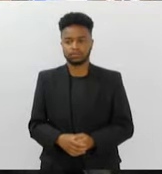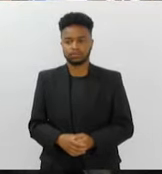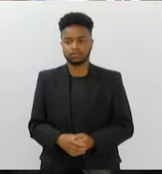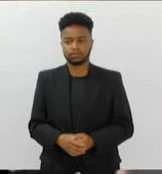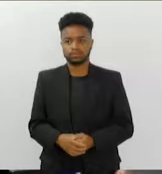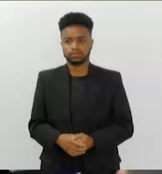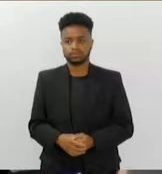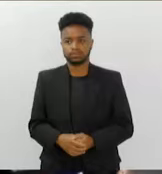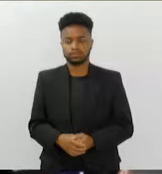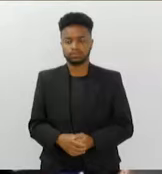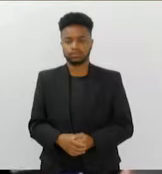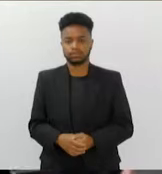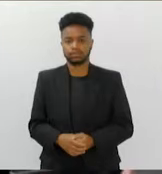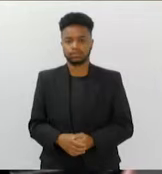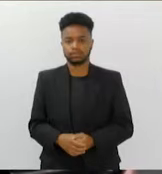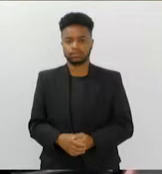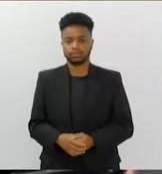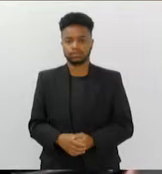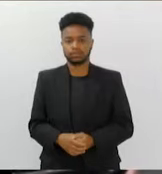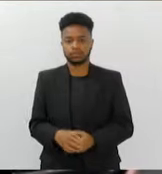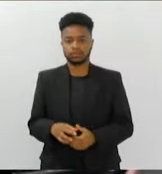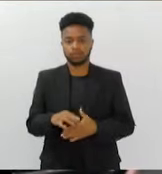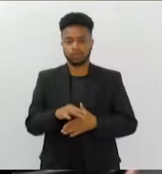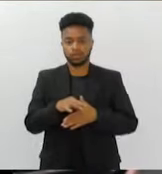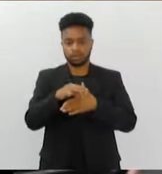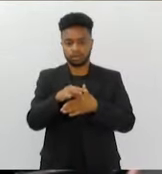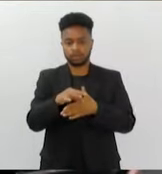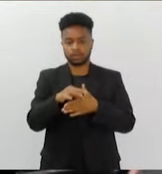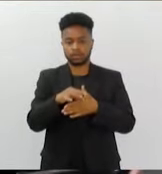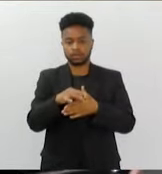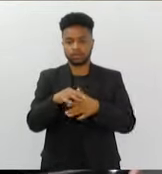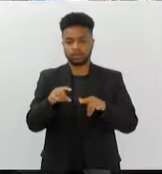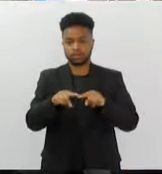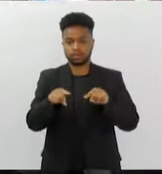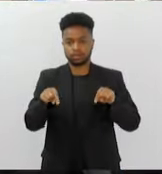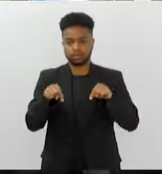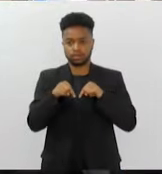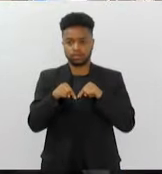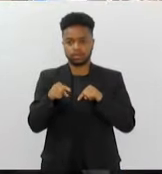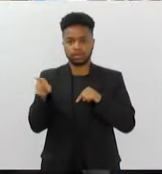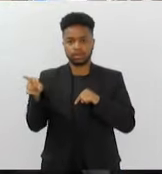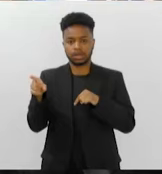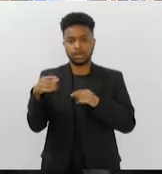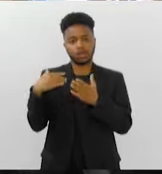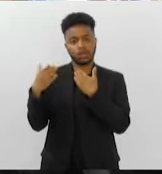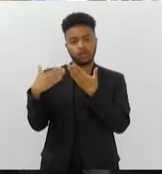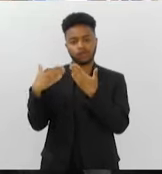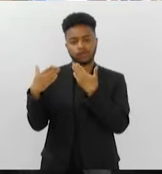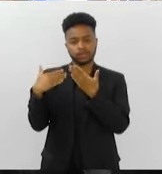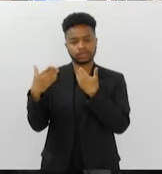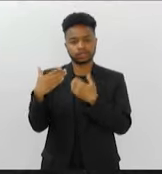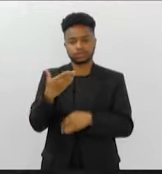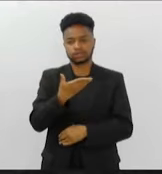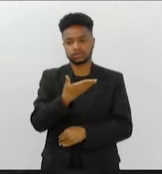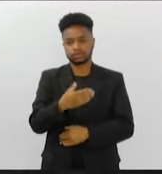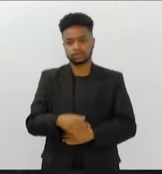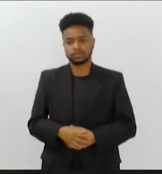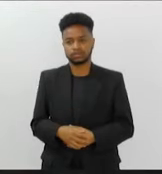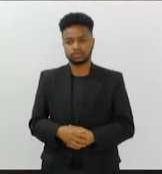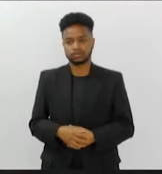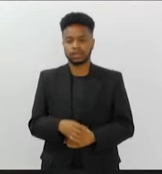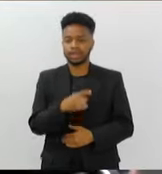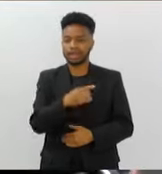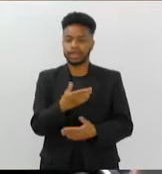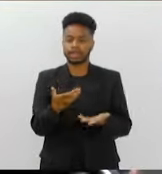Chefe de gabinete da presidência, senhor Rui Bulhões, estava promovendo. Sua atenção. Está promovendo conversas paralelas ele ali. Ele anda muito